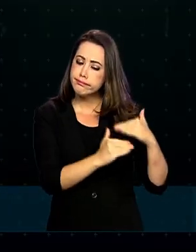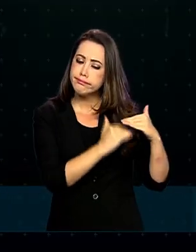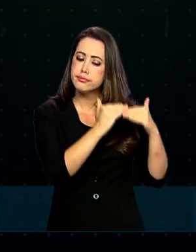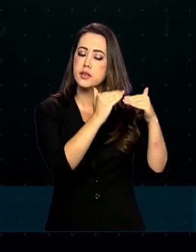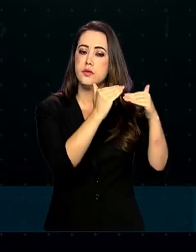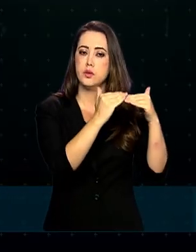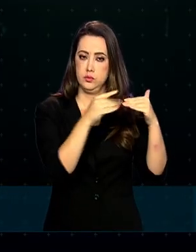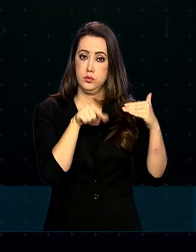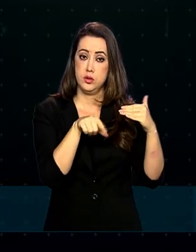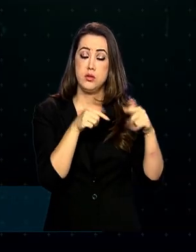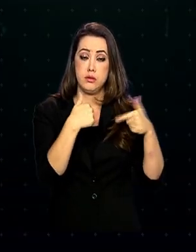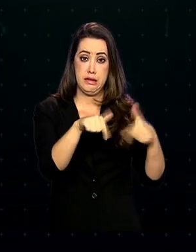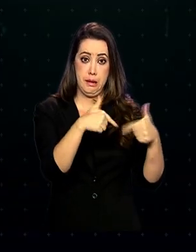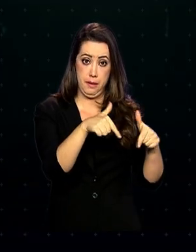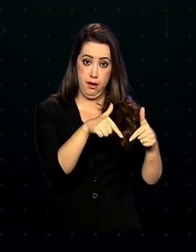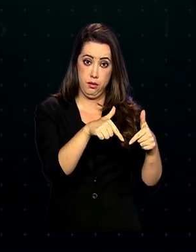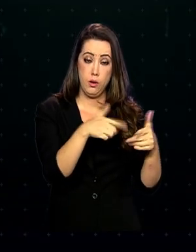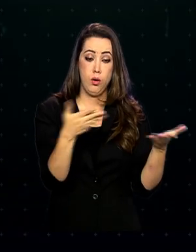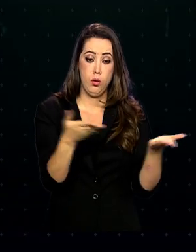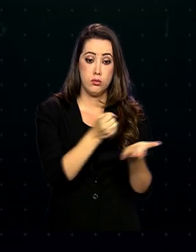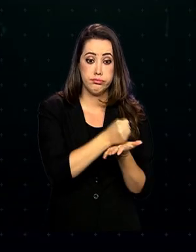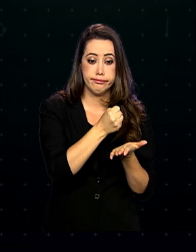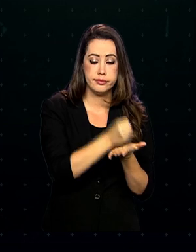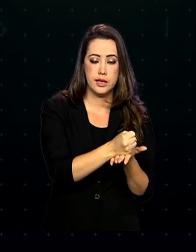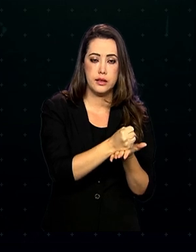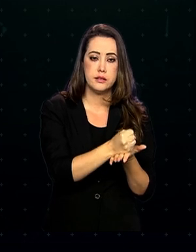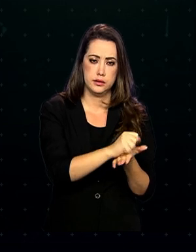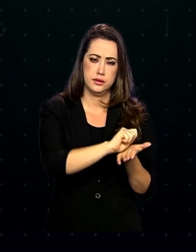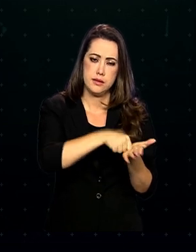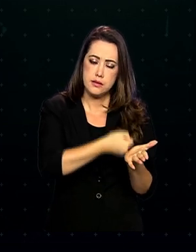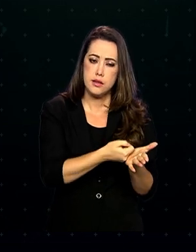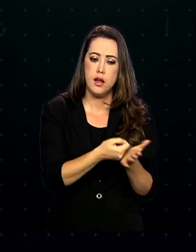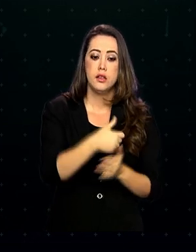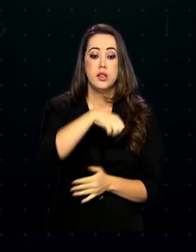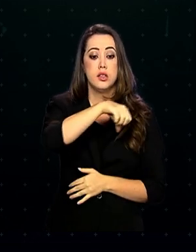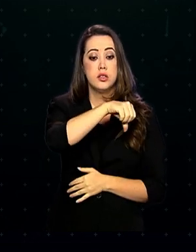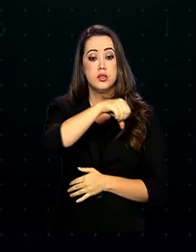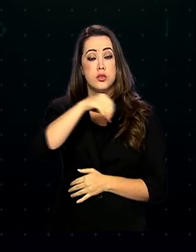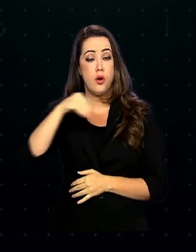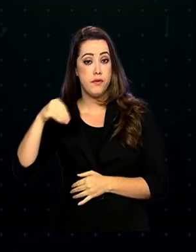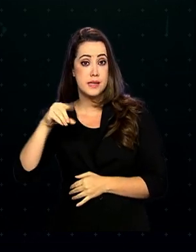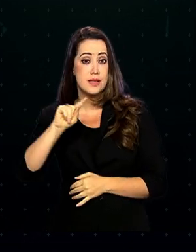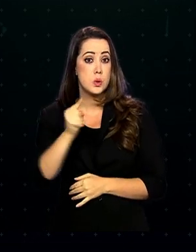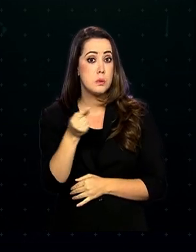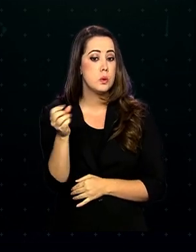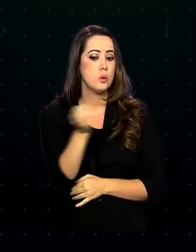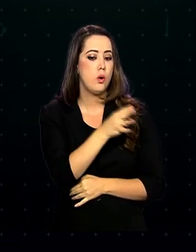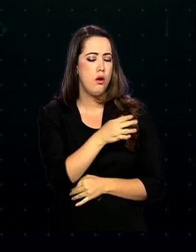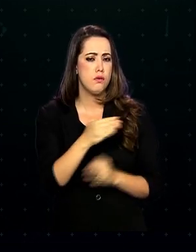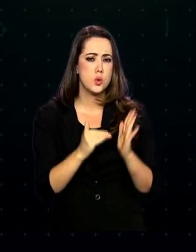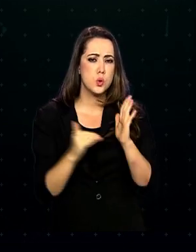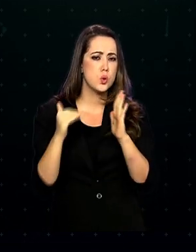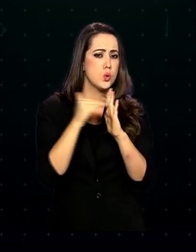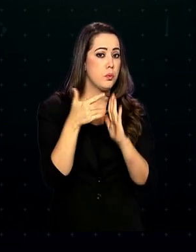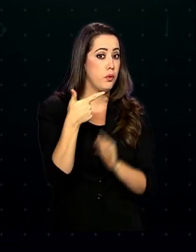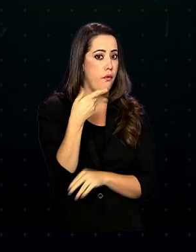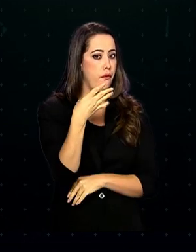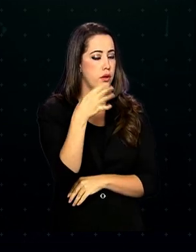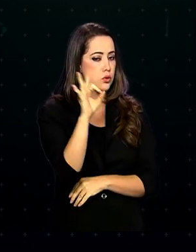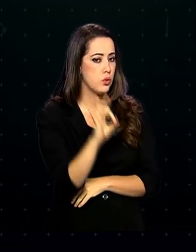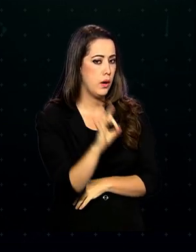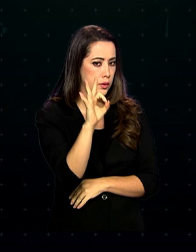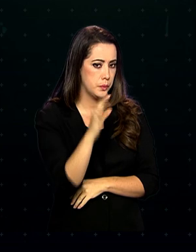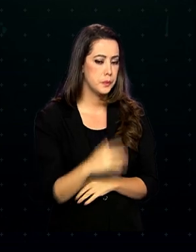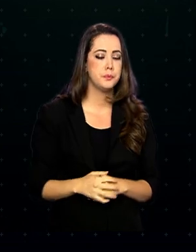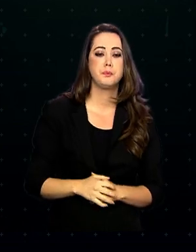junho, foram registradas quase 900 mil novas admissões, um aumento de 24% em relação a maio. Já